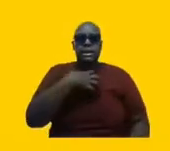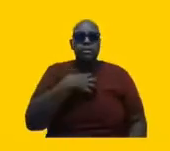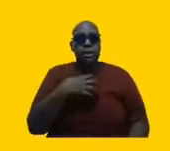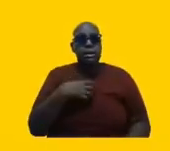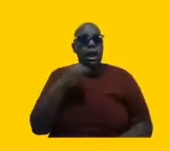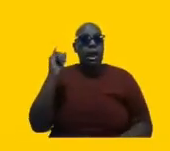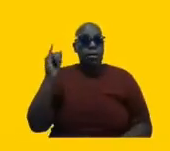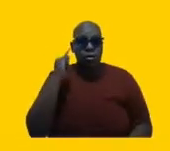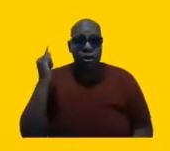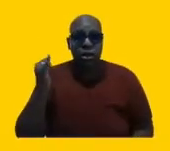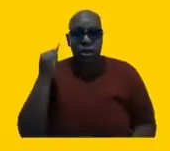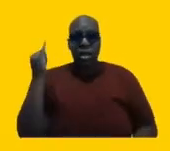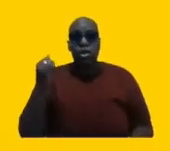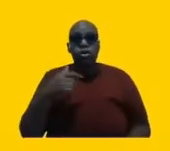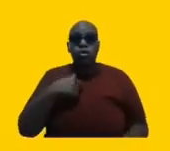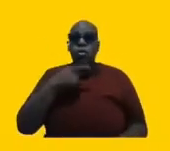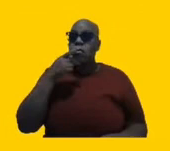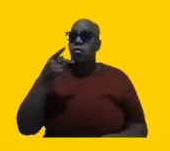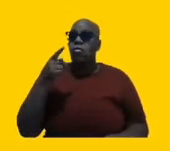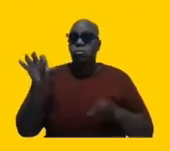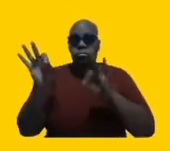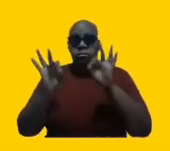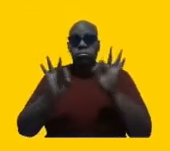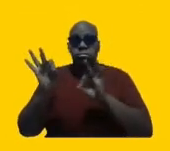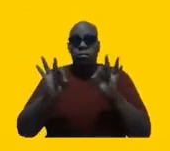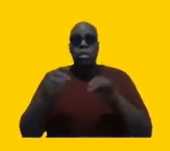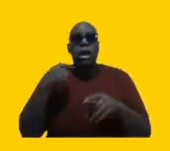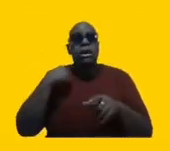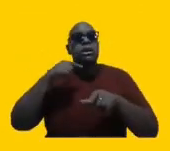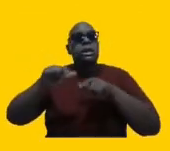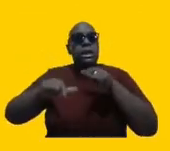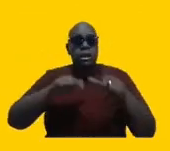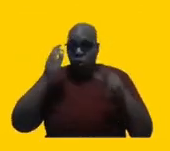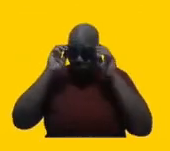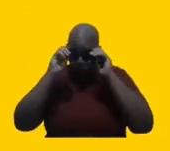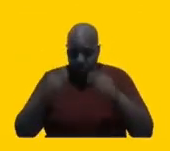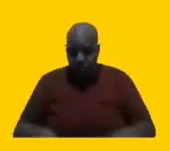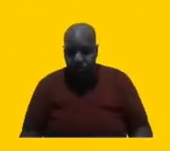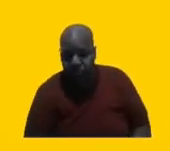de modular os efeitos da ADI, que a gente está trabalhando